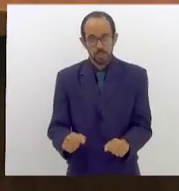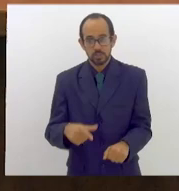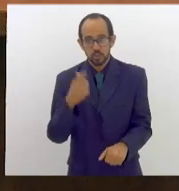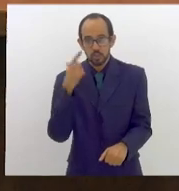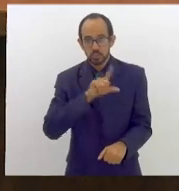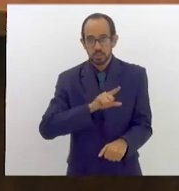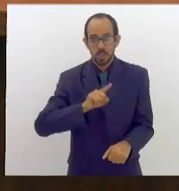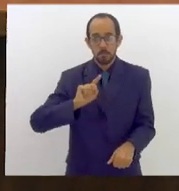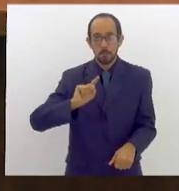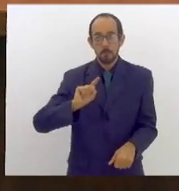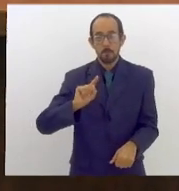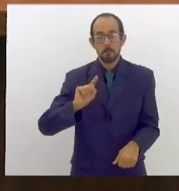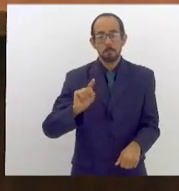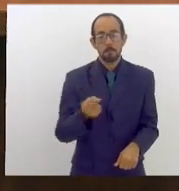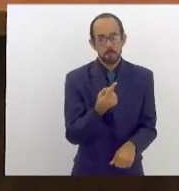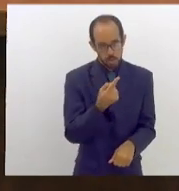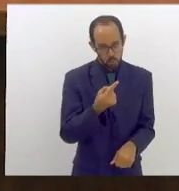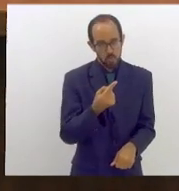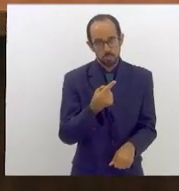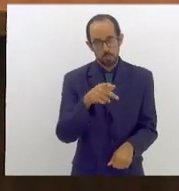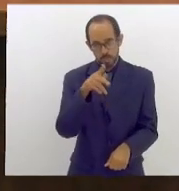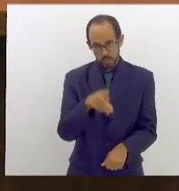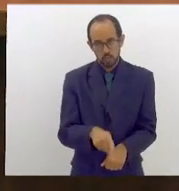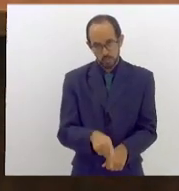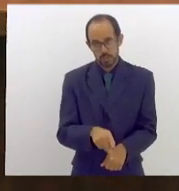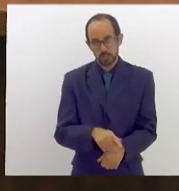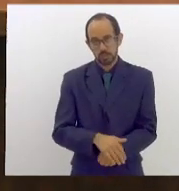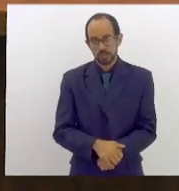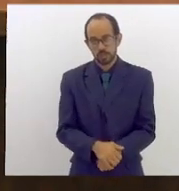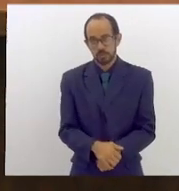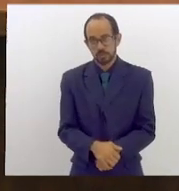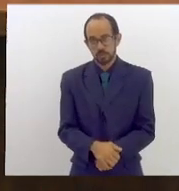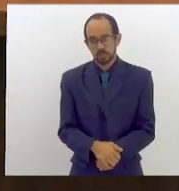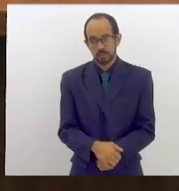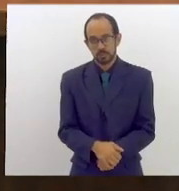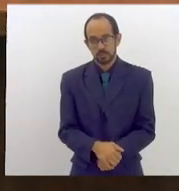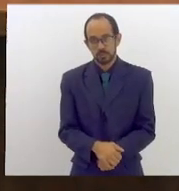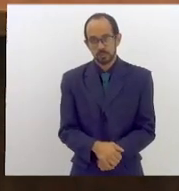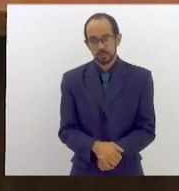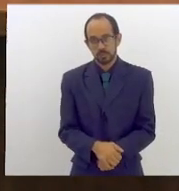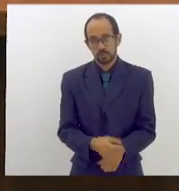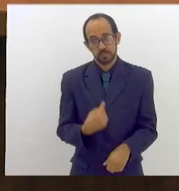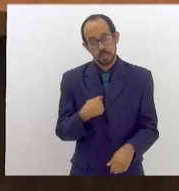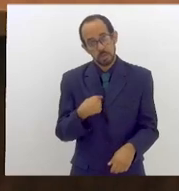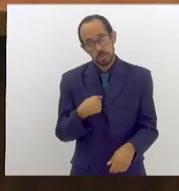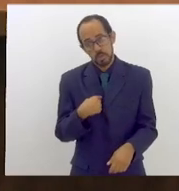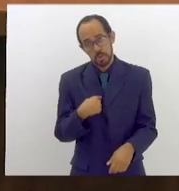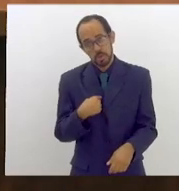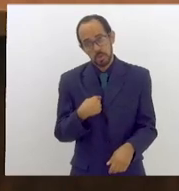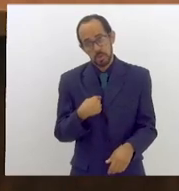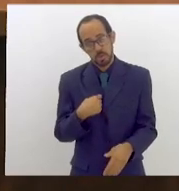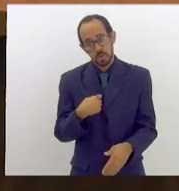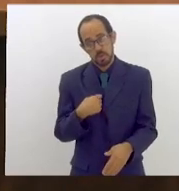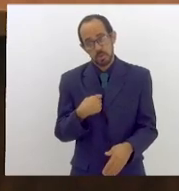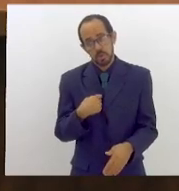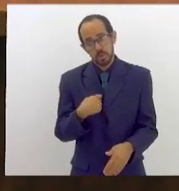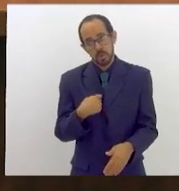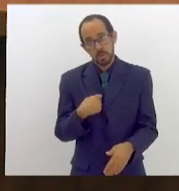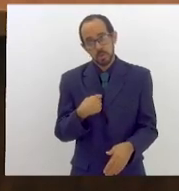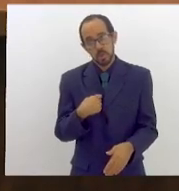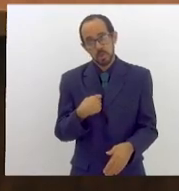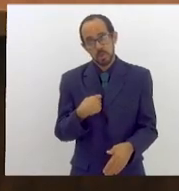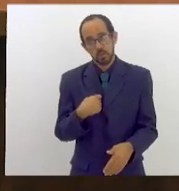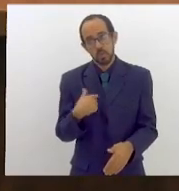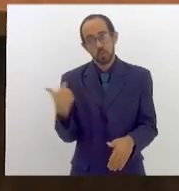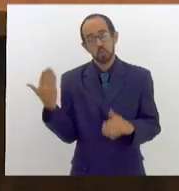vidas para se ter mil vidas eu tenho todas as dúvidas